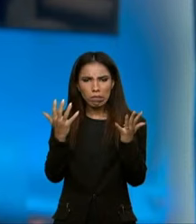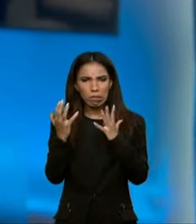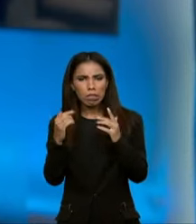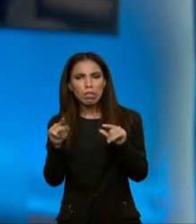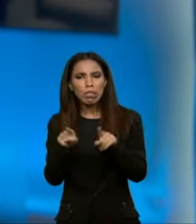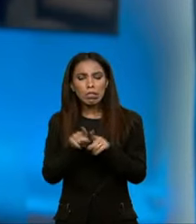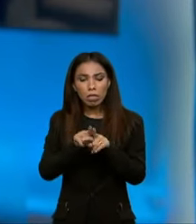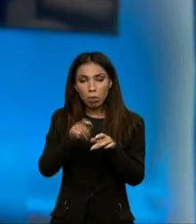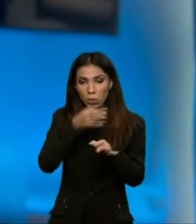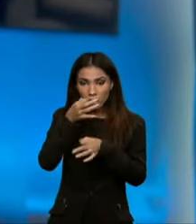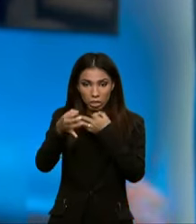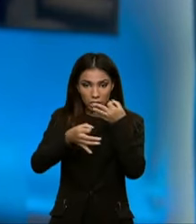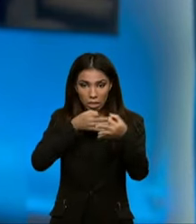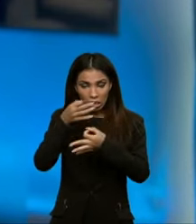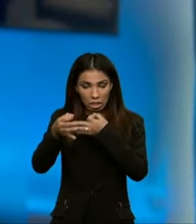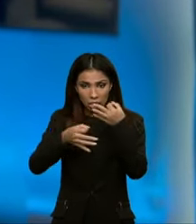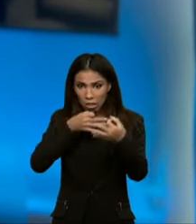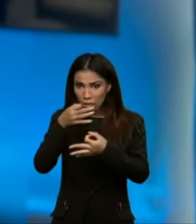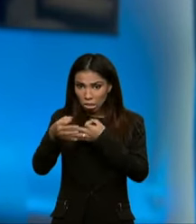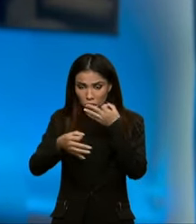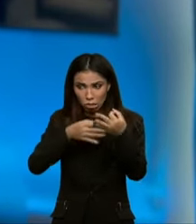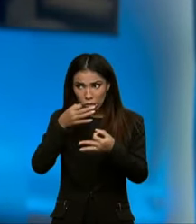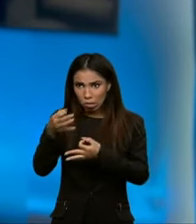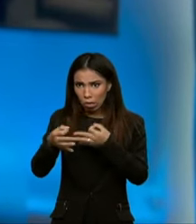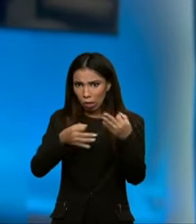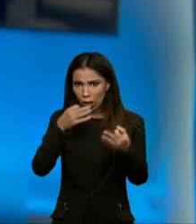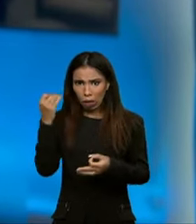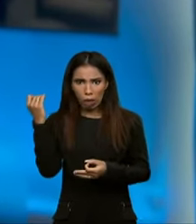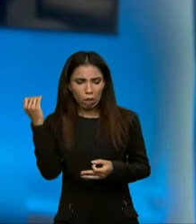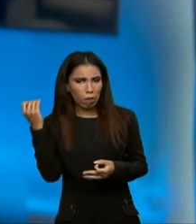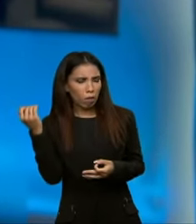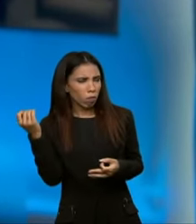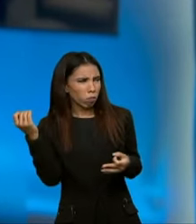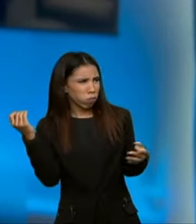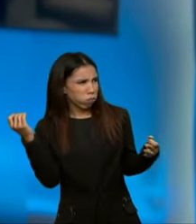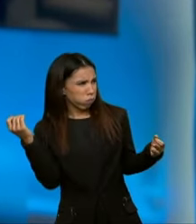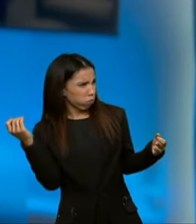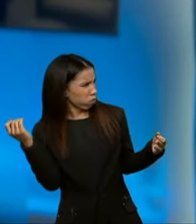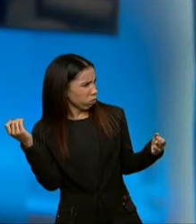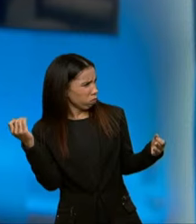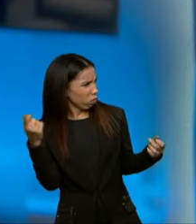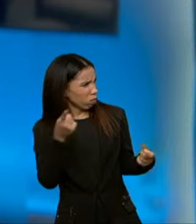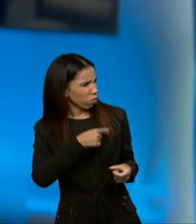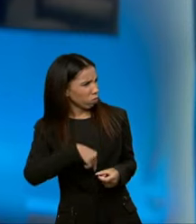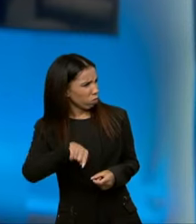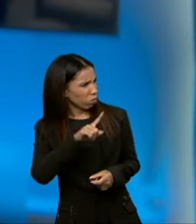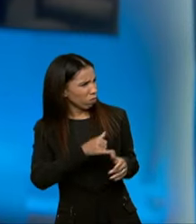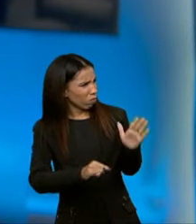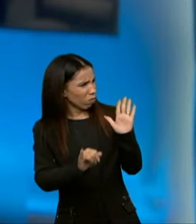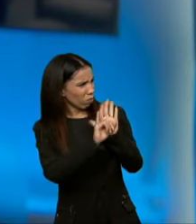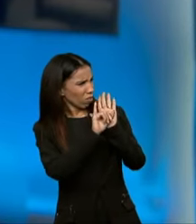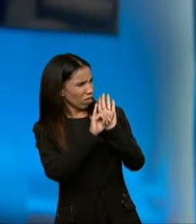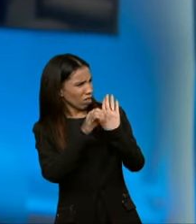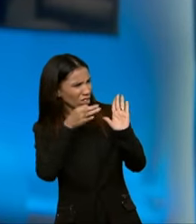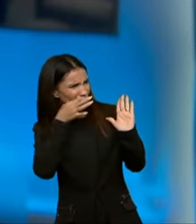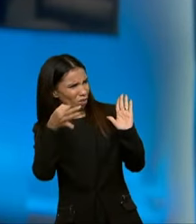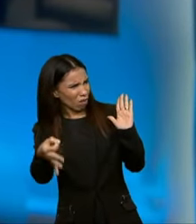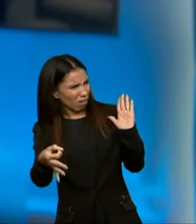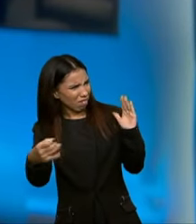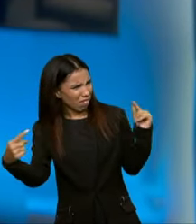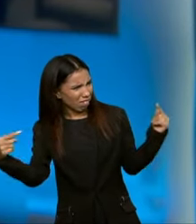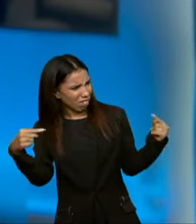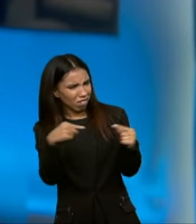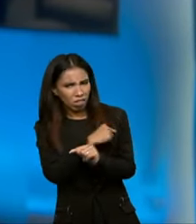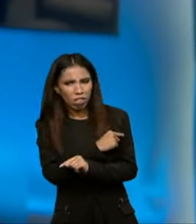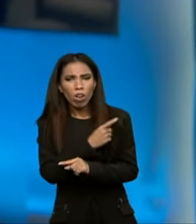das críticas, muitas vezes infundadas, das pessoas que contrastam as nossas identidades. Como responderíamos